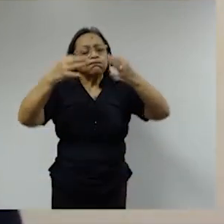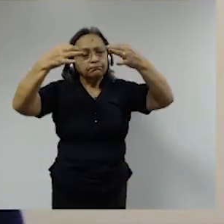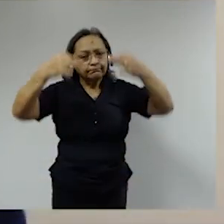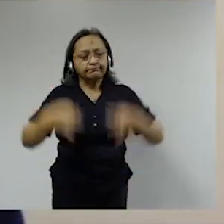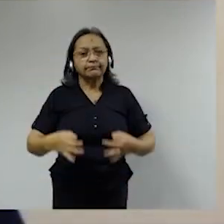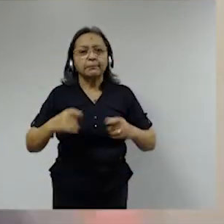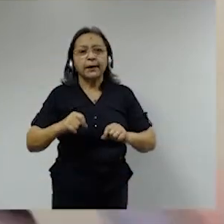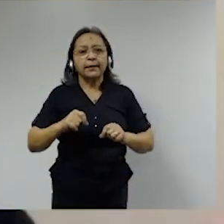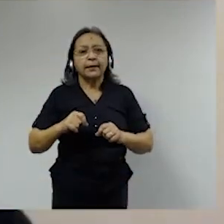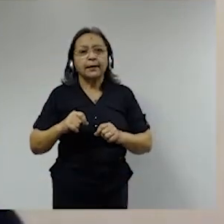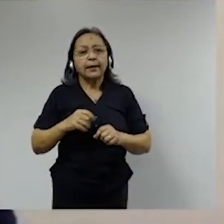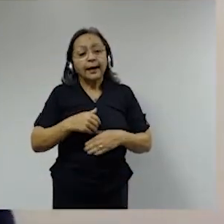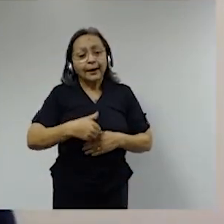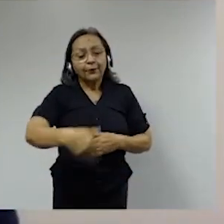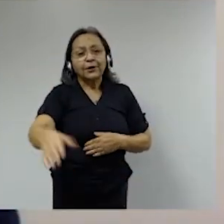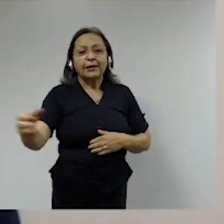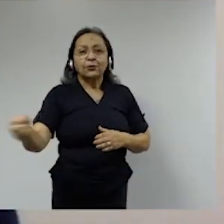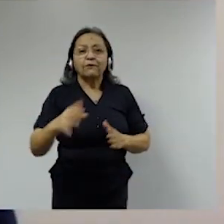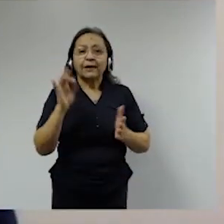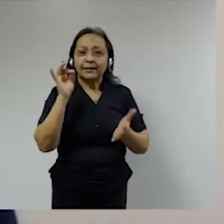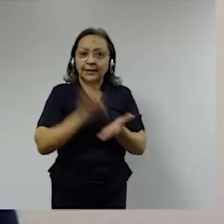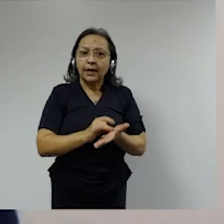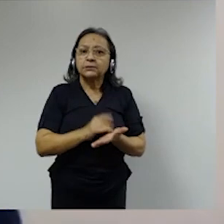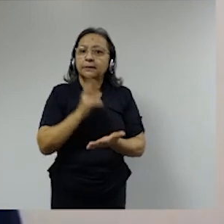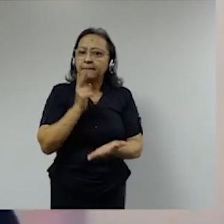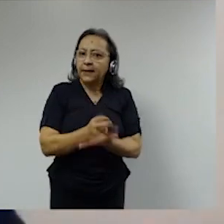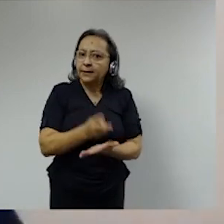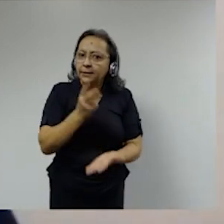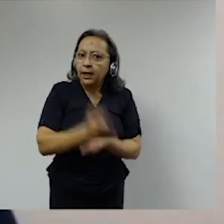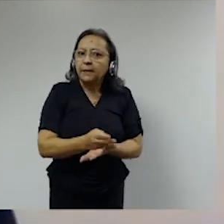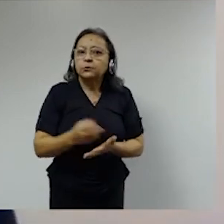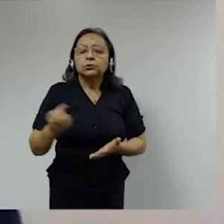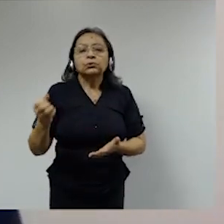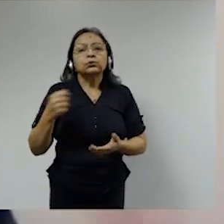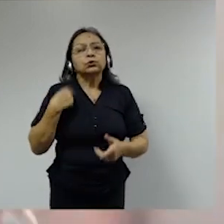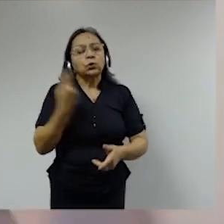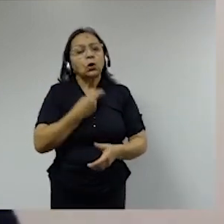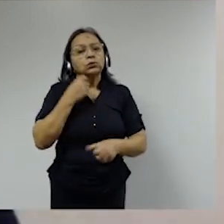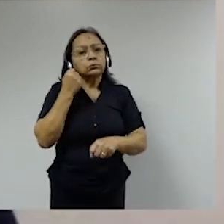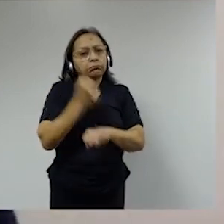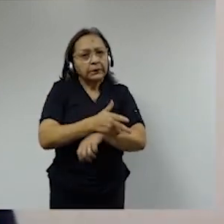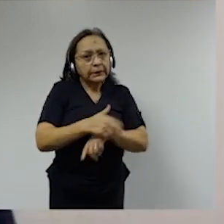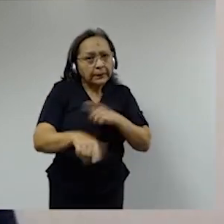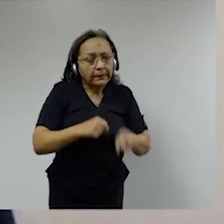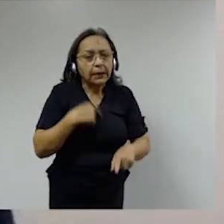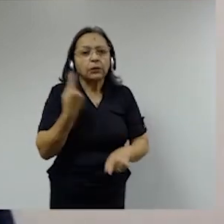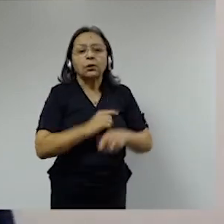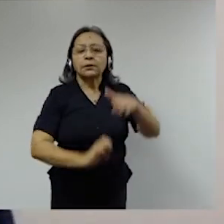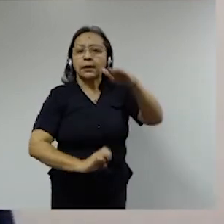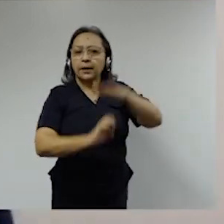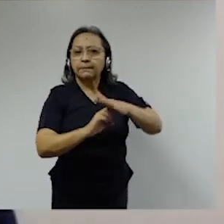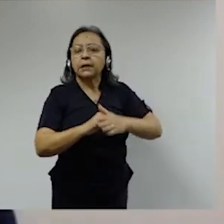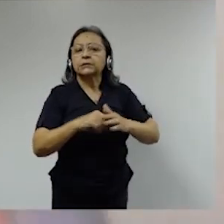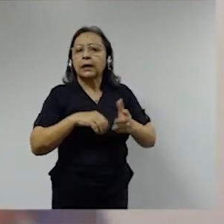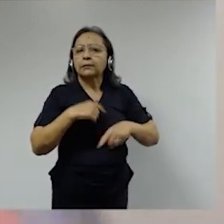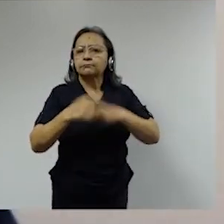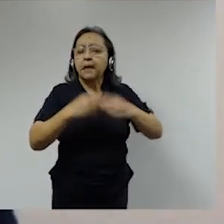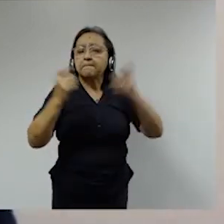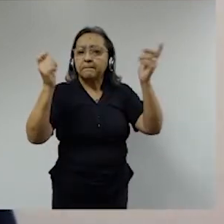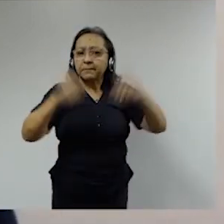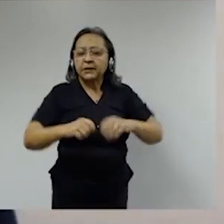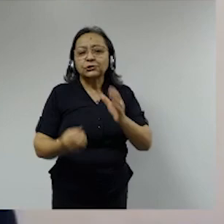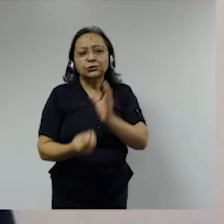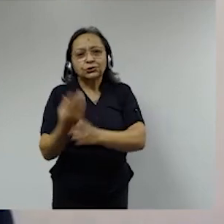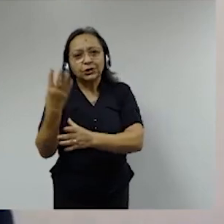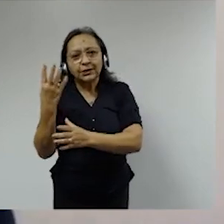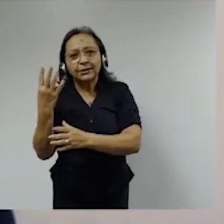consideravelmente para, dentro dessa nova realidade, mantermos os nossos empregos, manter as nossas empresas cada vez mais capacitadas,